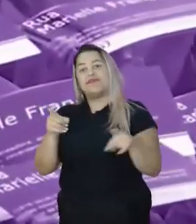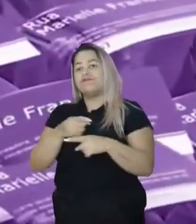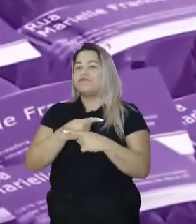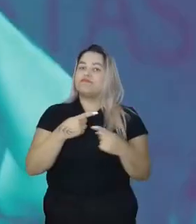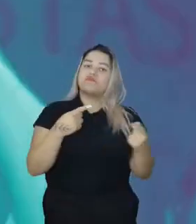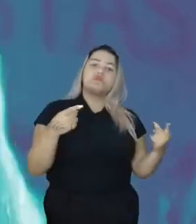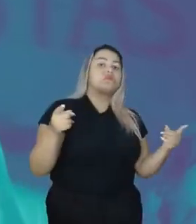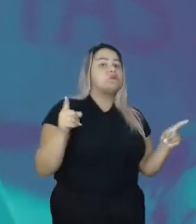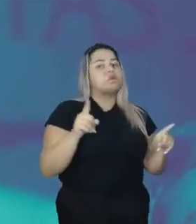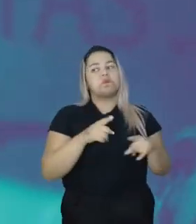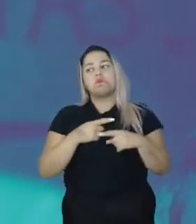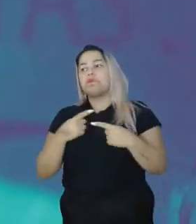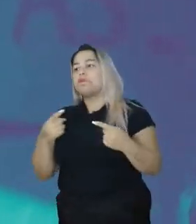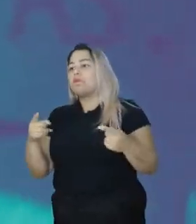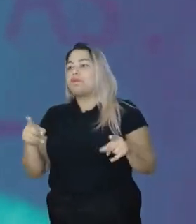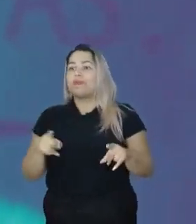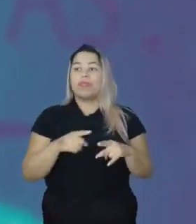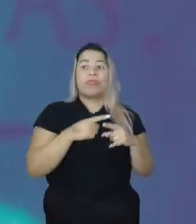acontecer.